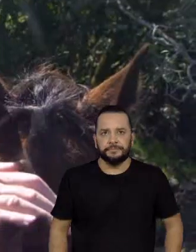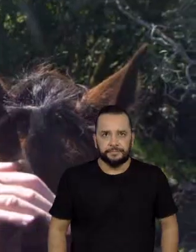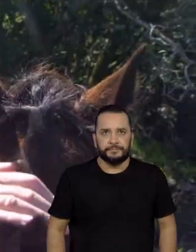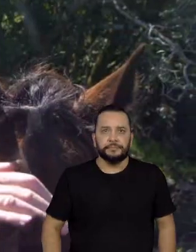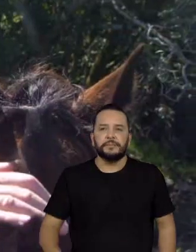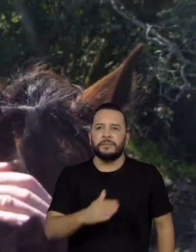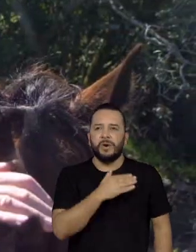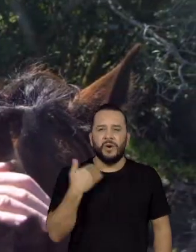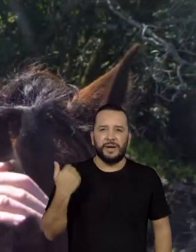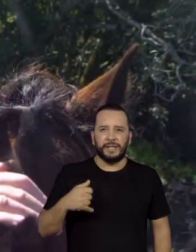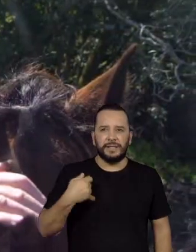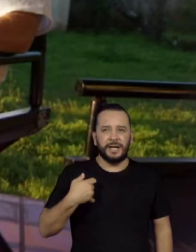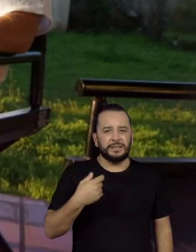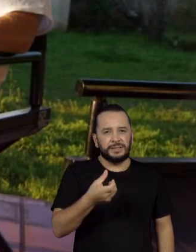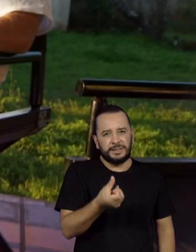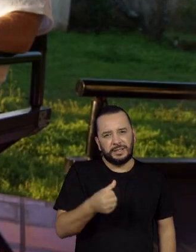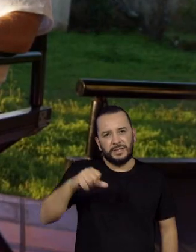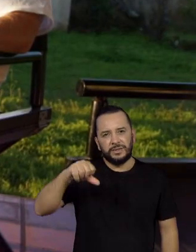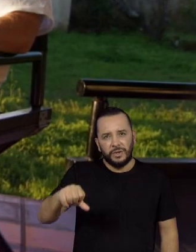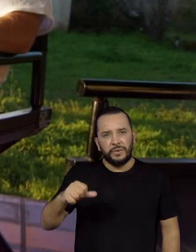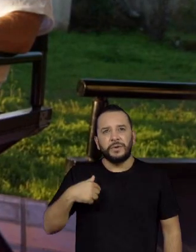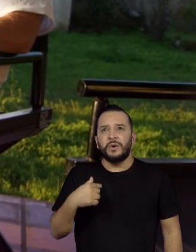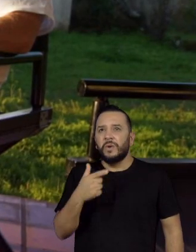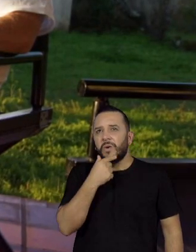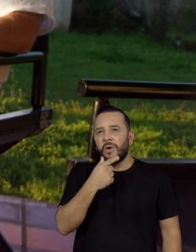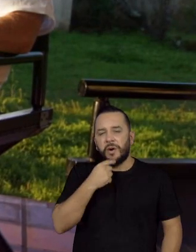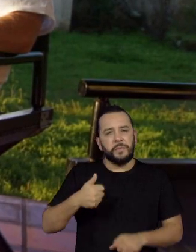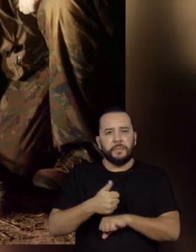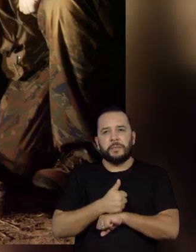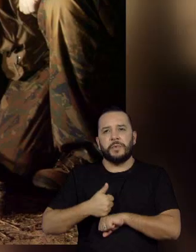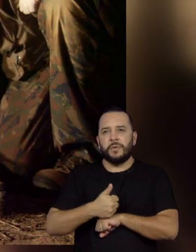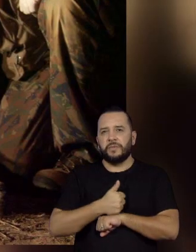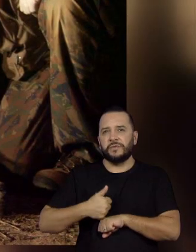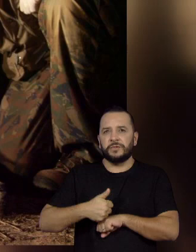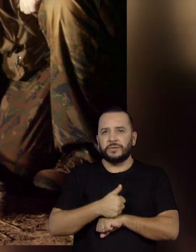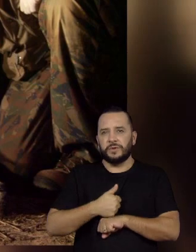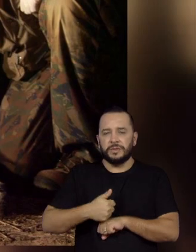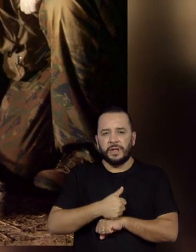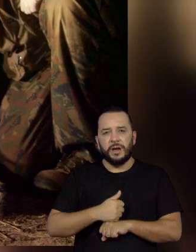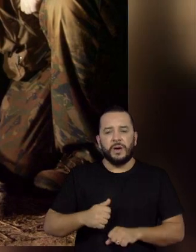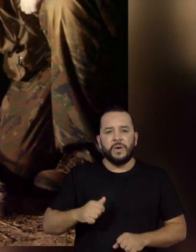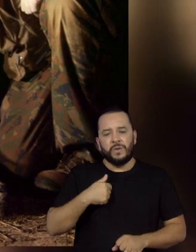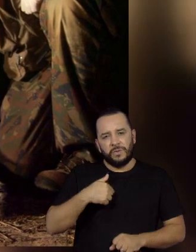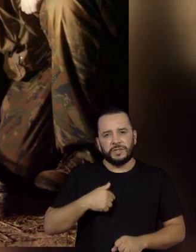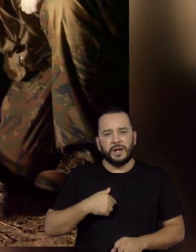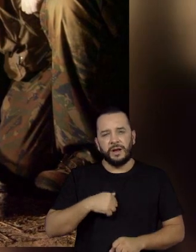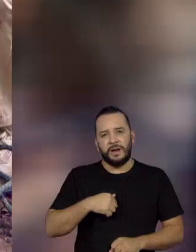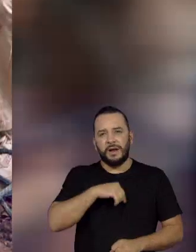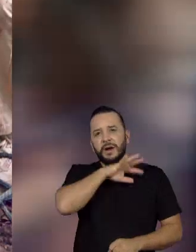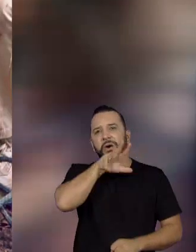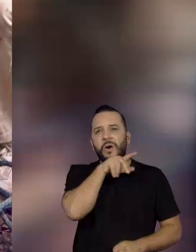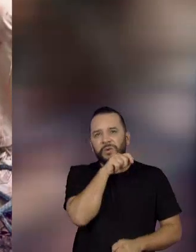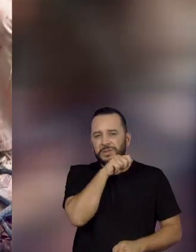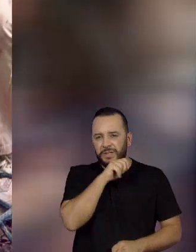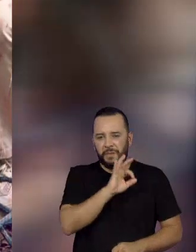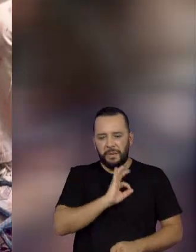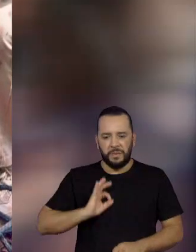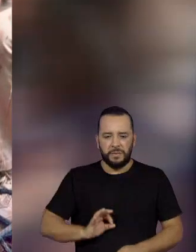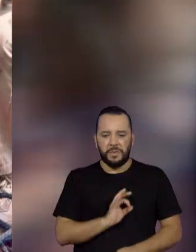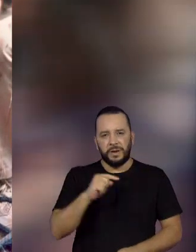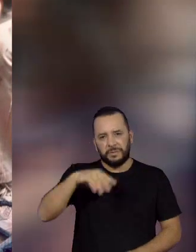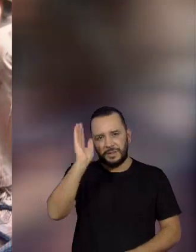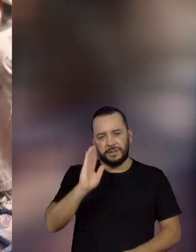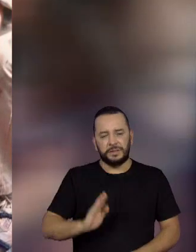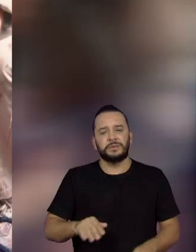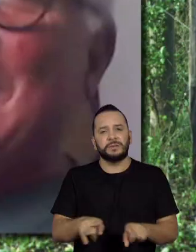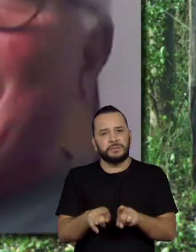Morre aos 69 anos um dos maiores especialistas em onças pintadas do Brasil e do mundo. O biólogo